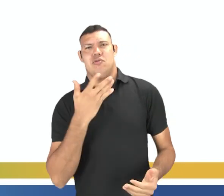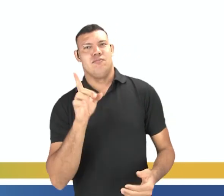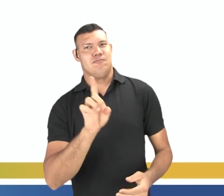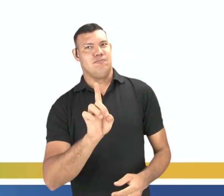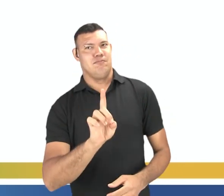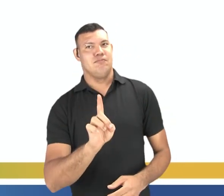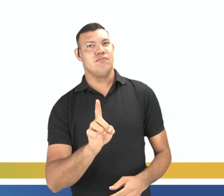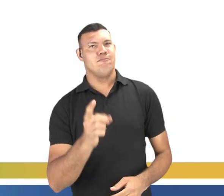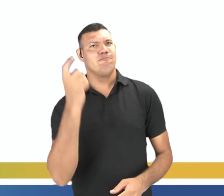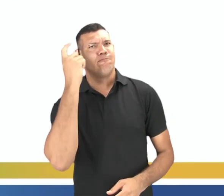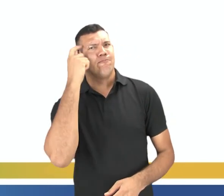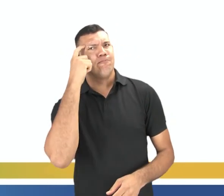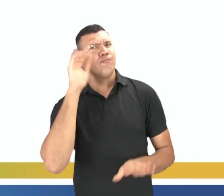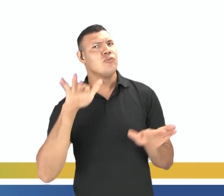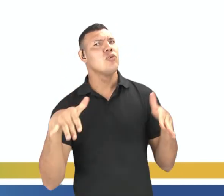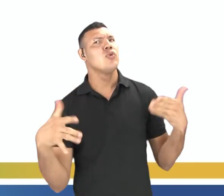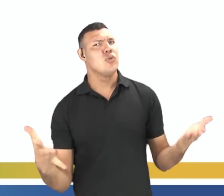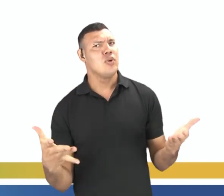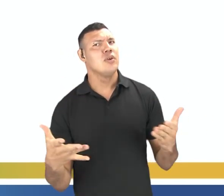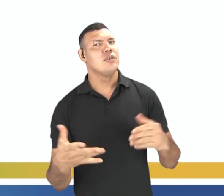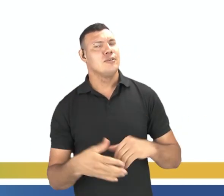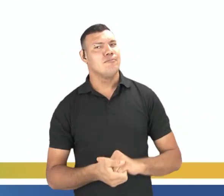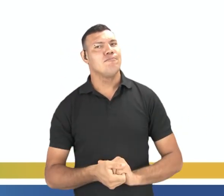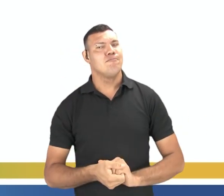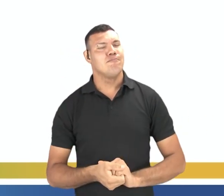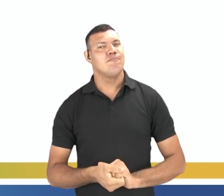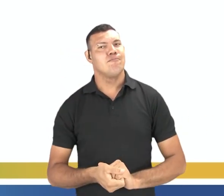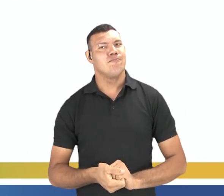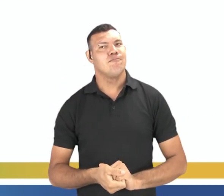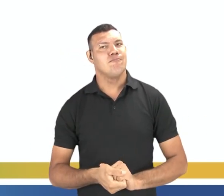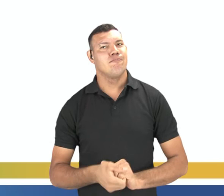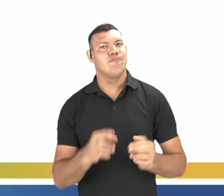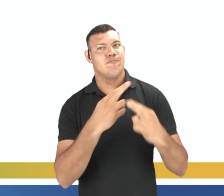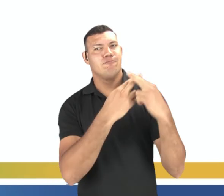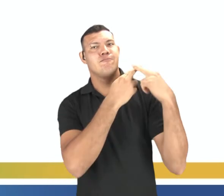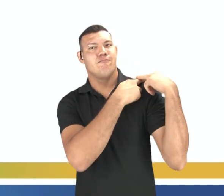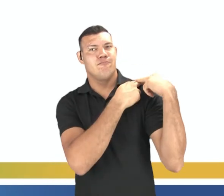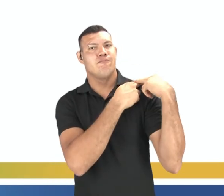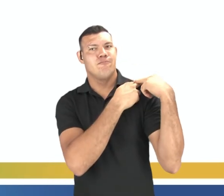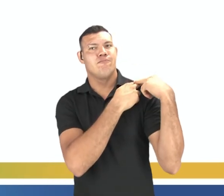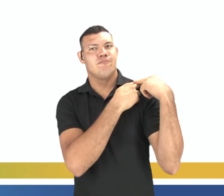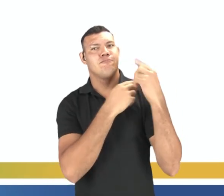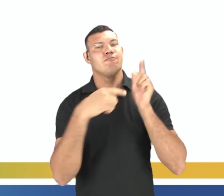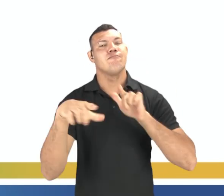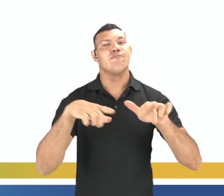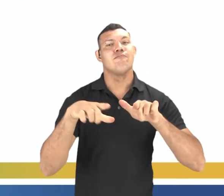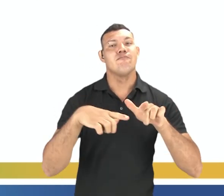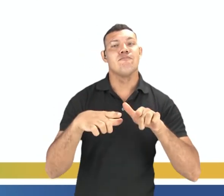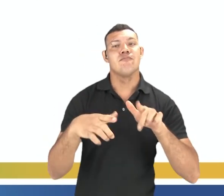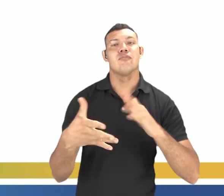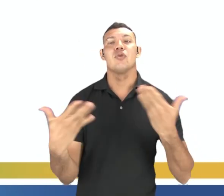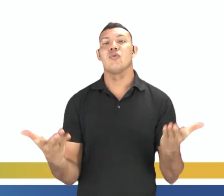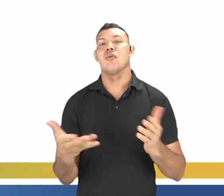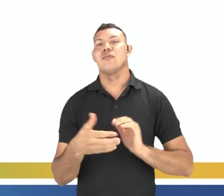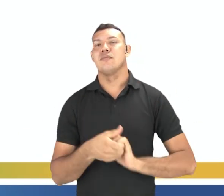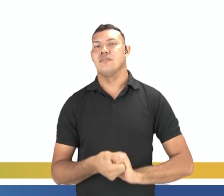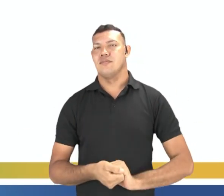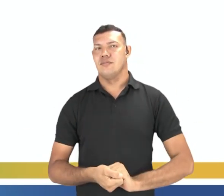Então pense, qual órgão do sistema nervoso está trabalhando nesses momentos?